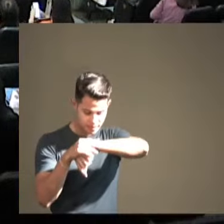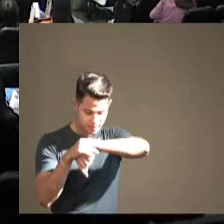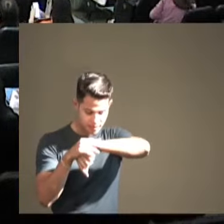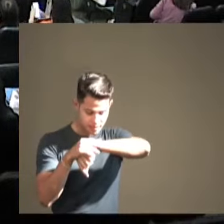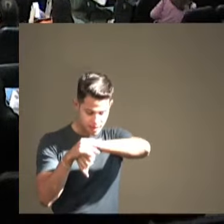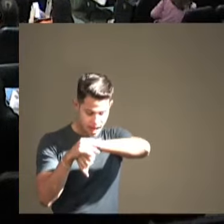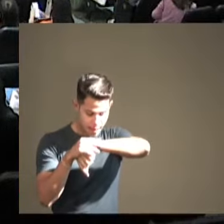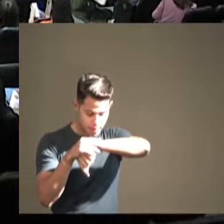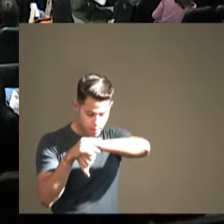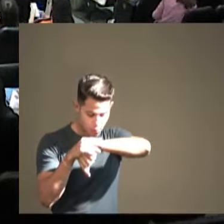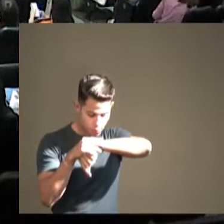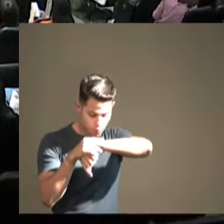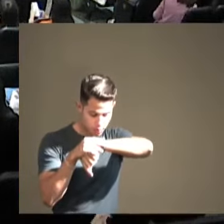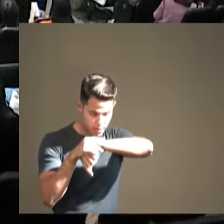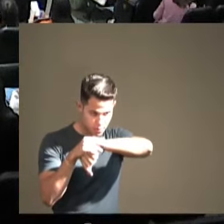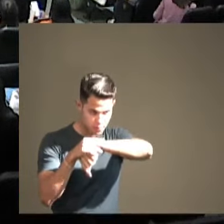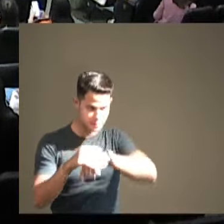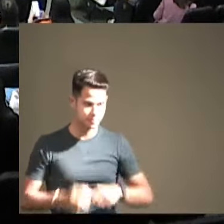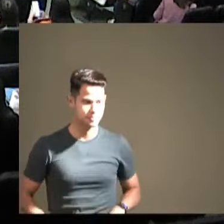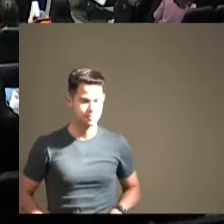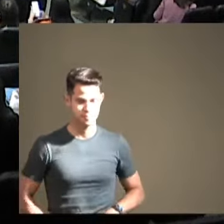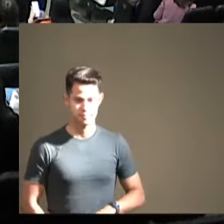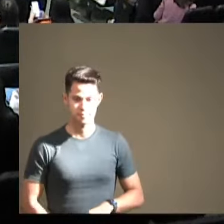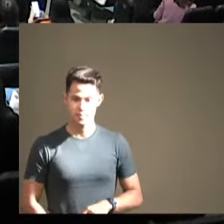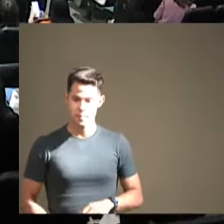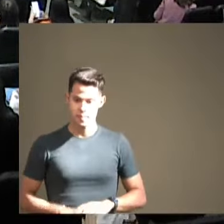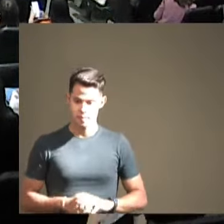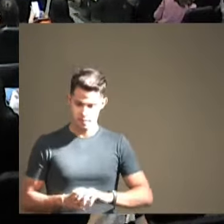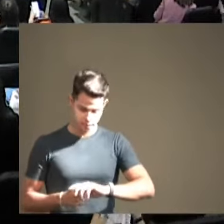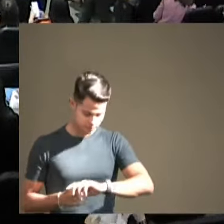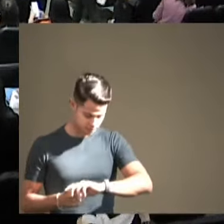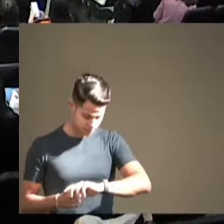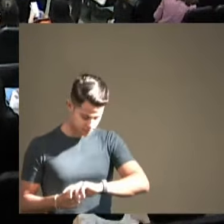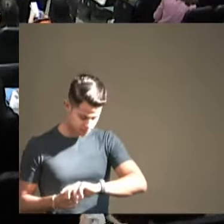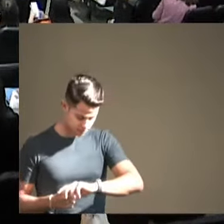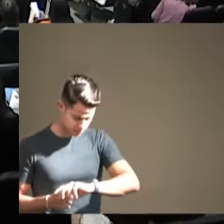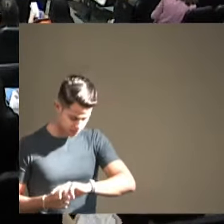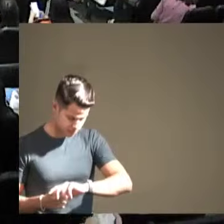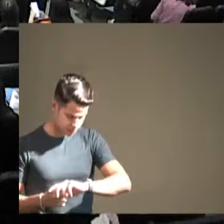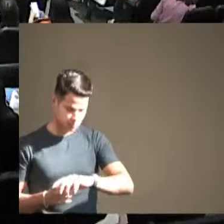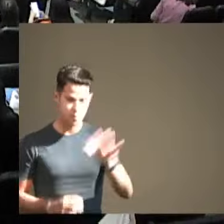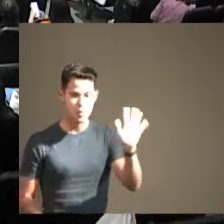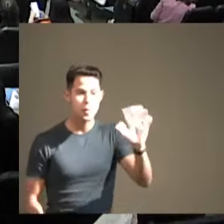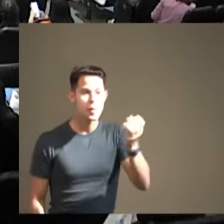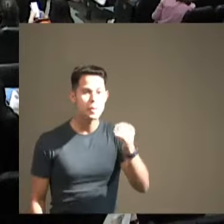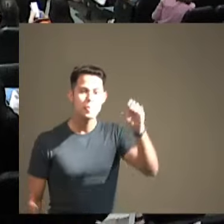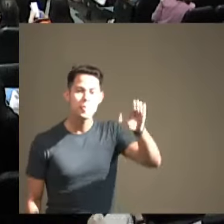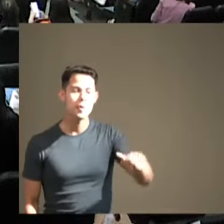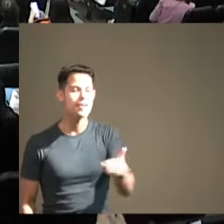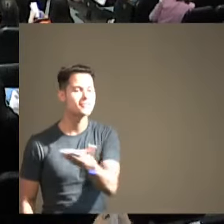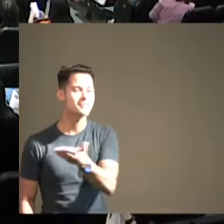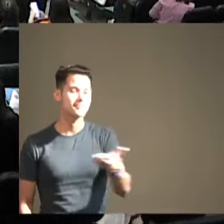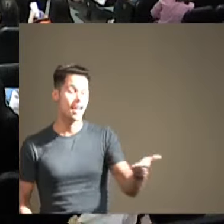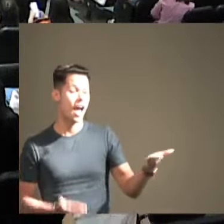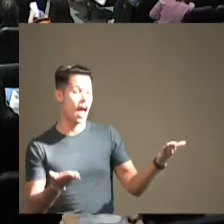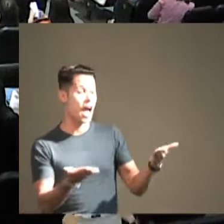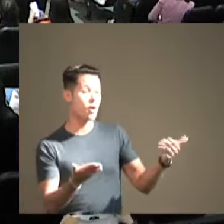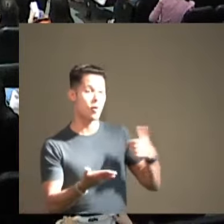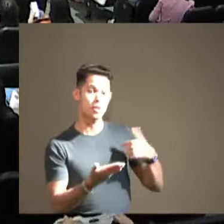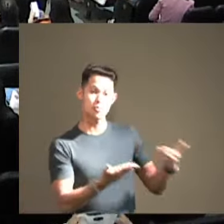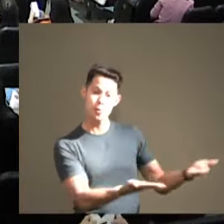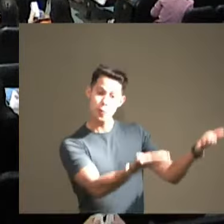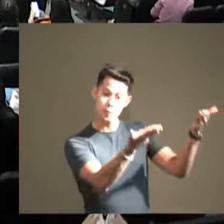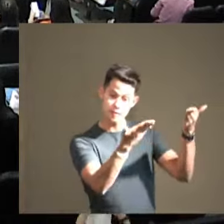Dando continuidade ao nosso fórum, gostaria de chamar para fazer parte dessa mesa de